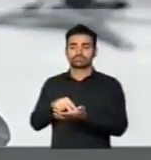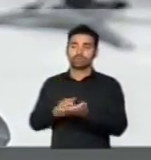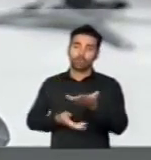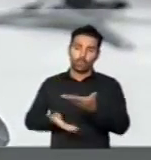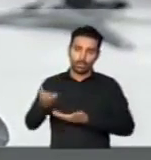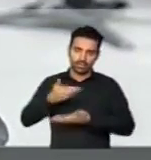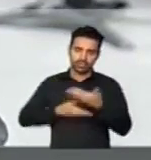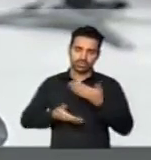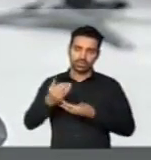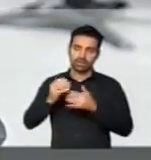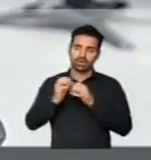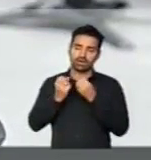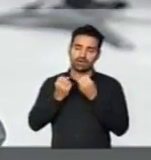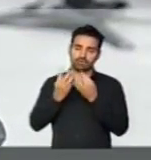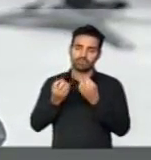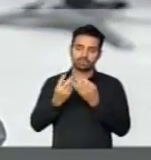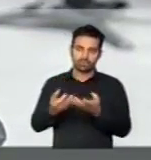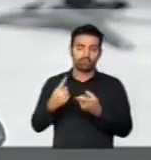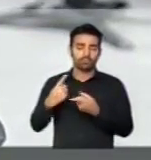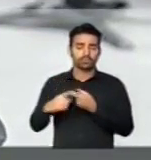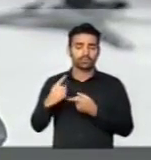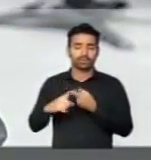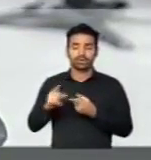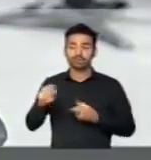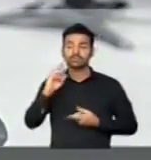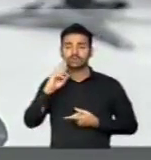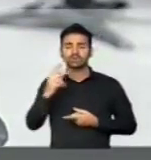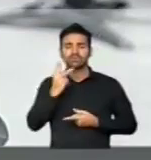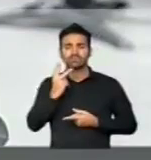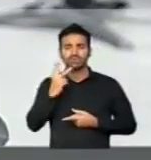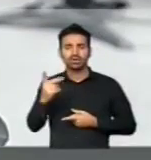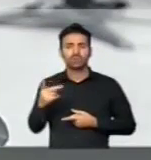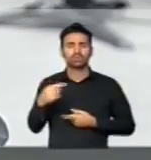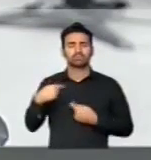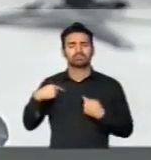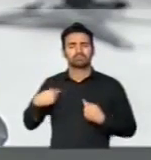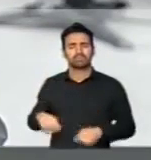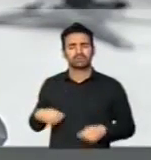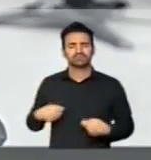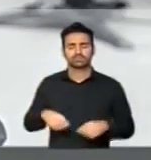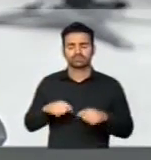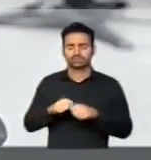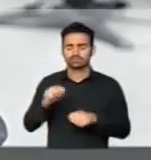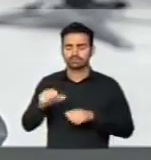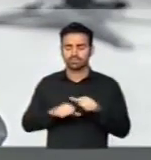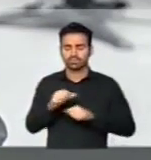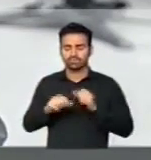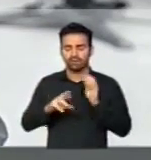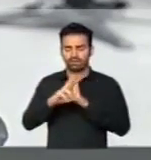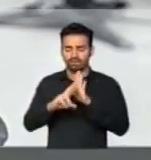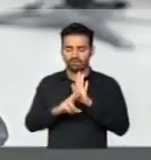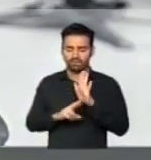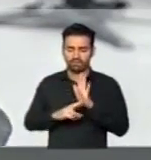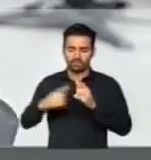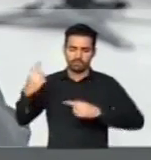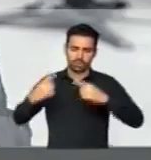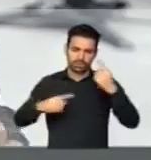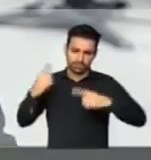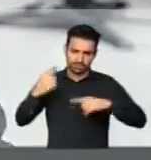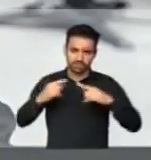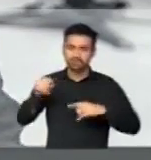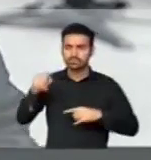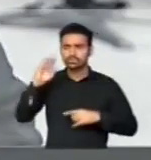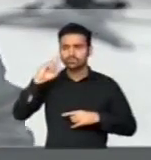Vossa Excelência se refere à necessidade imperiosa da reforma política. Vossa Excelência sabe que tantas e seguidas